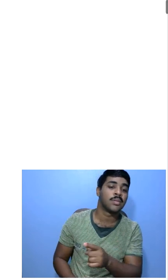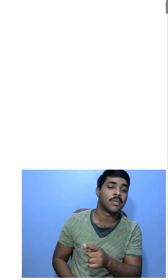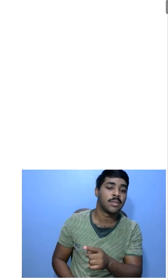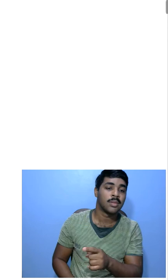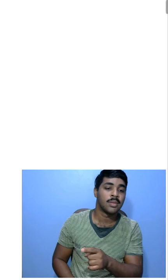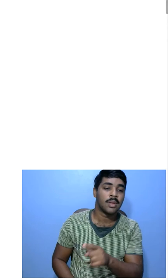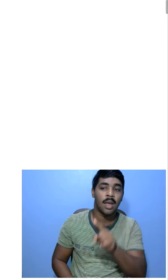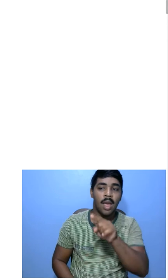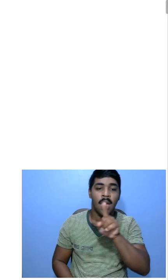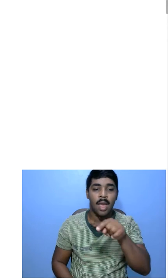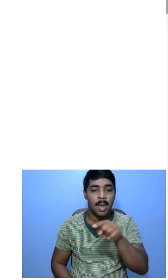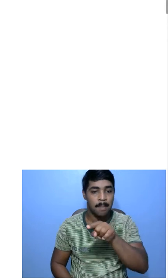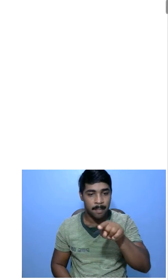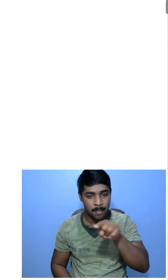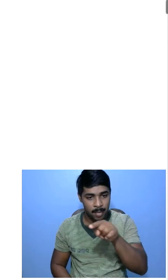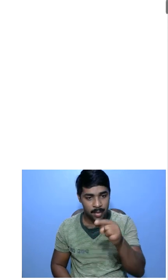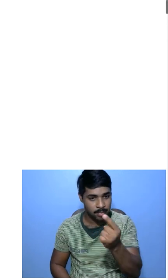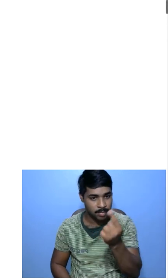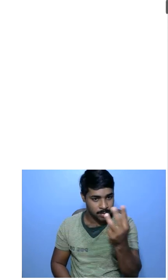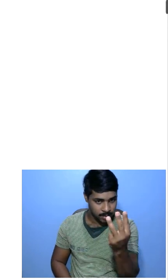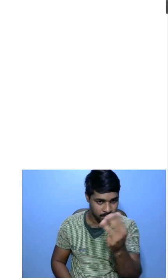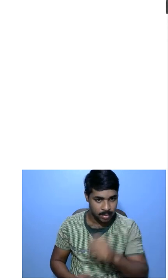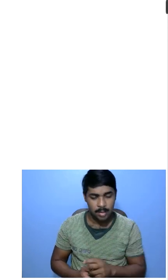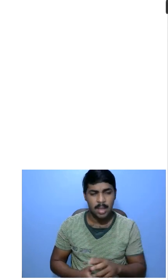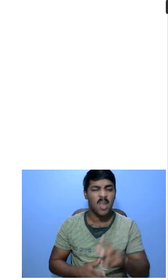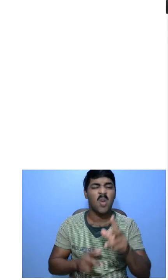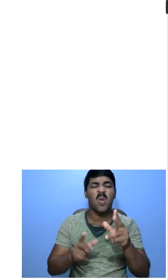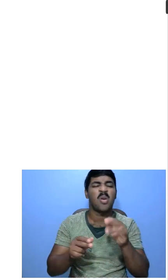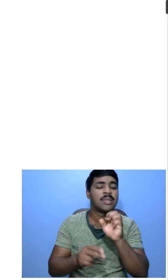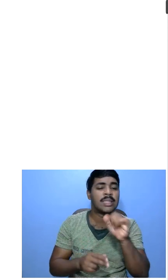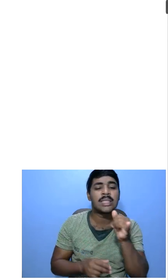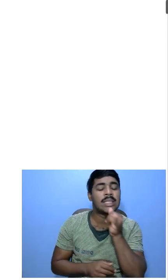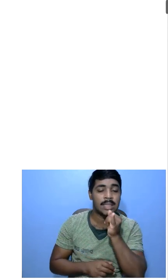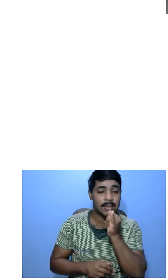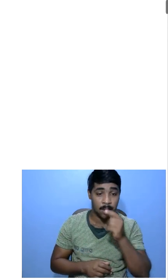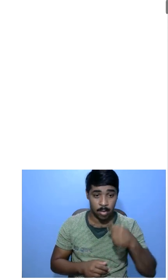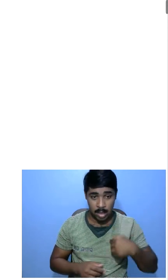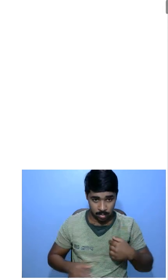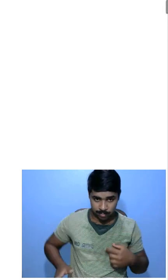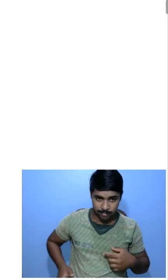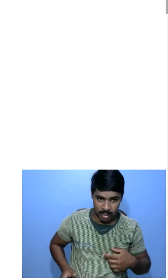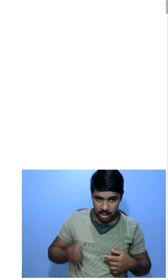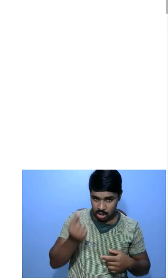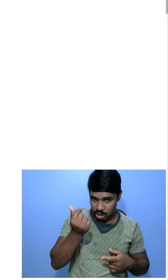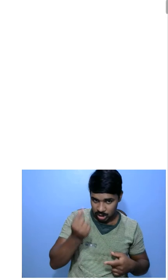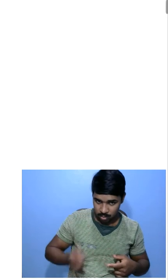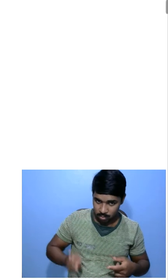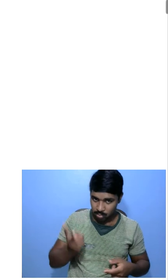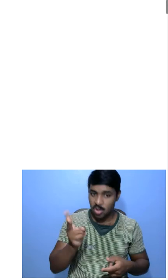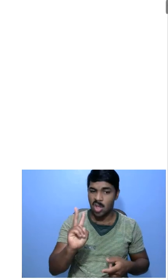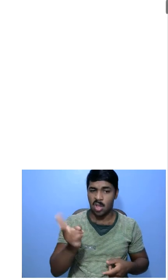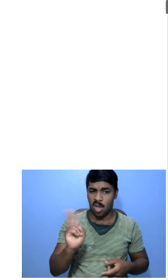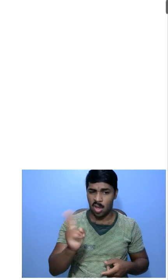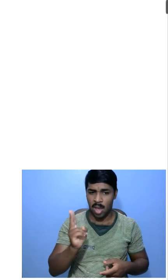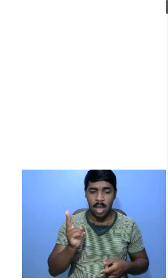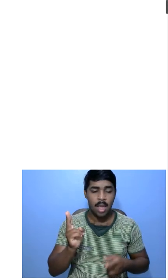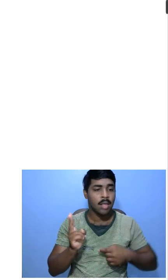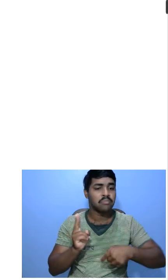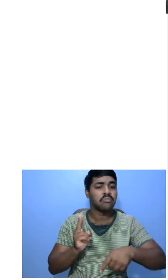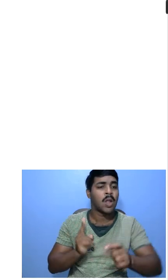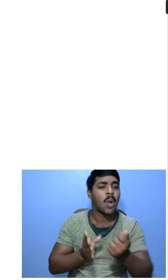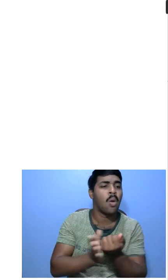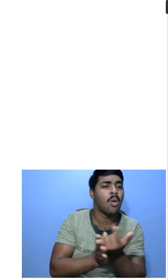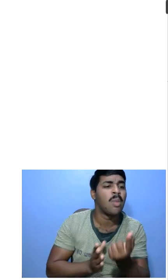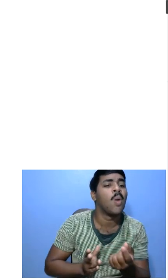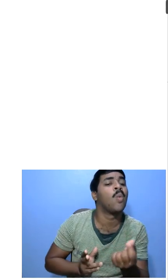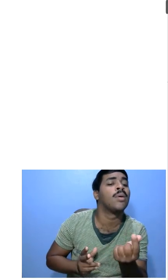menos 3. É como se você tivesse R$2 e tá comprando algo que custa 15. Você vai ficar devendo 13.